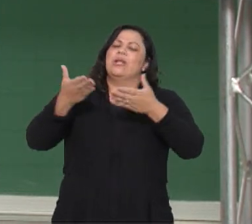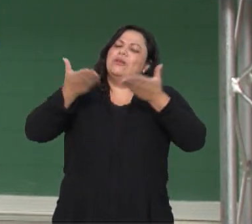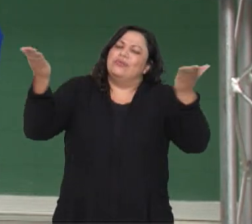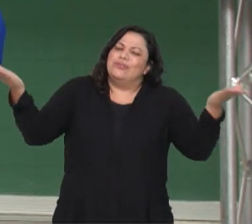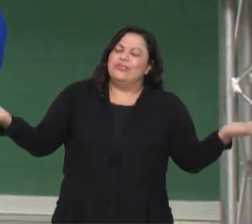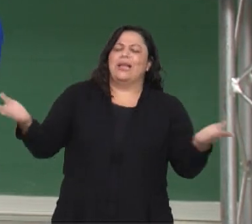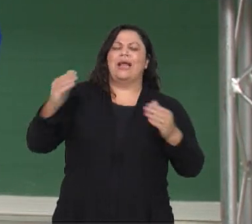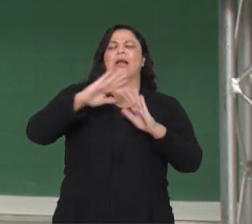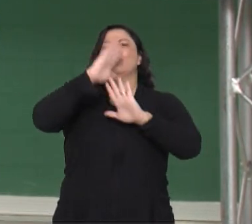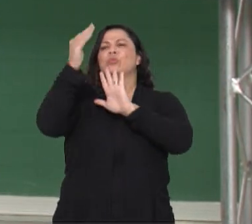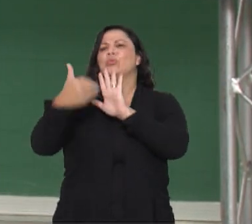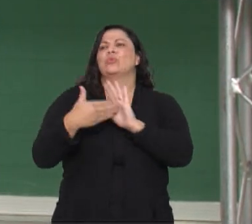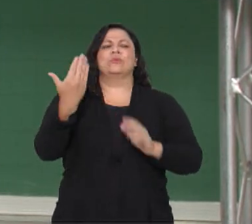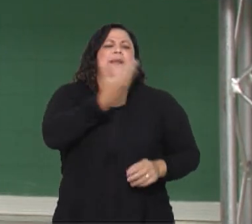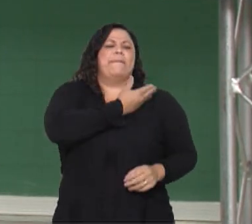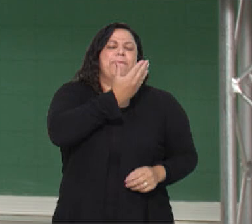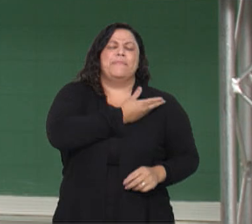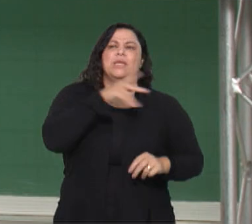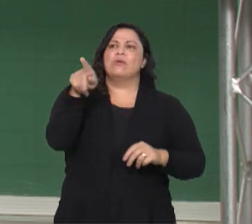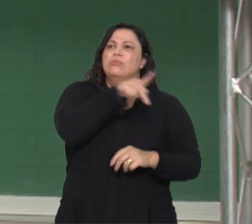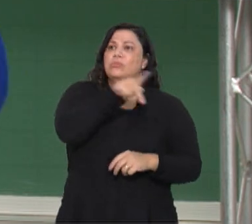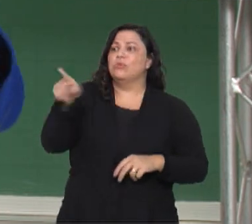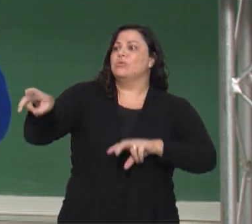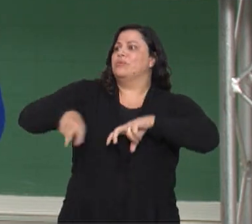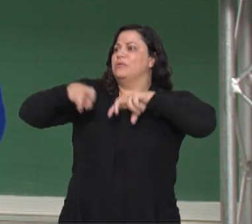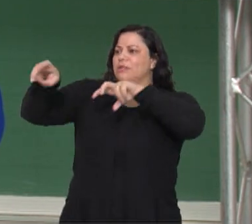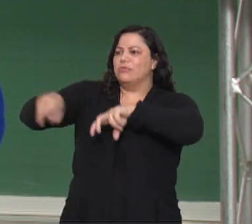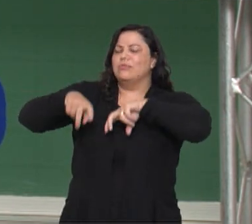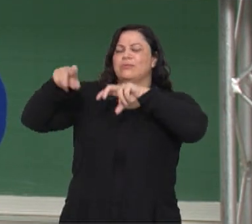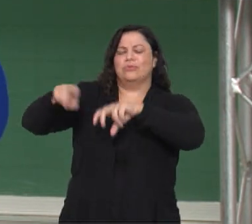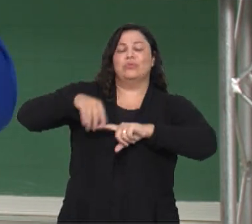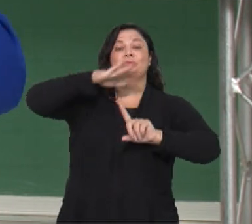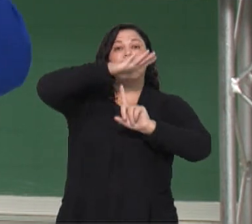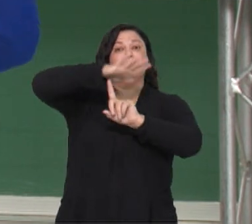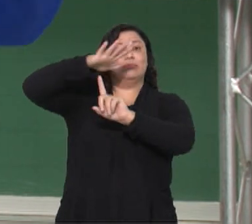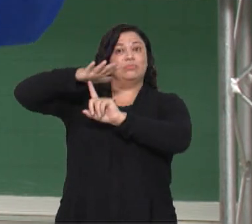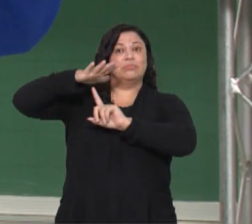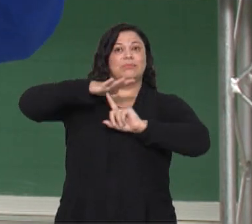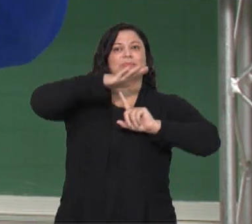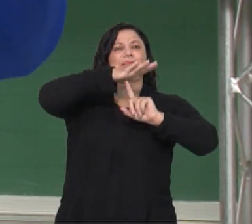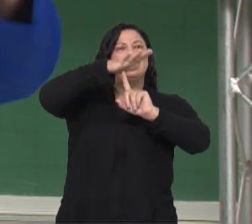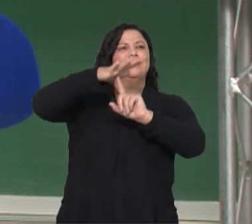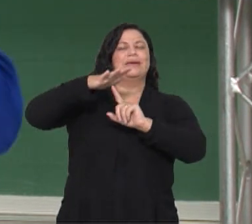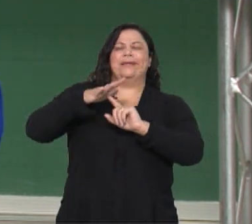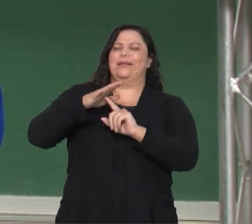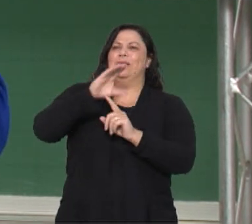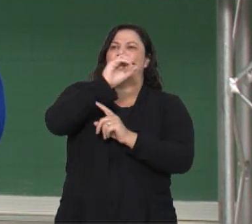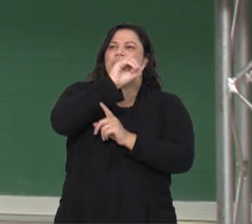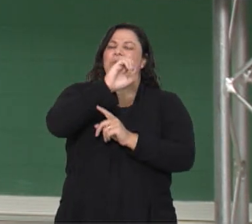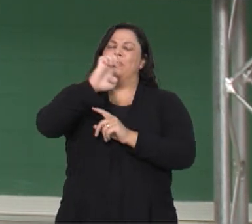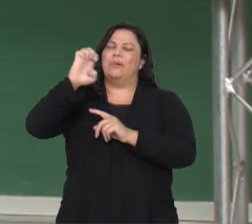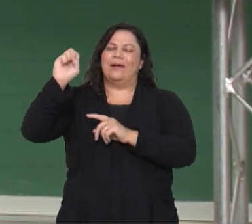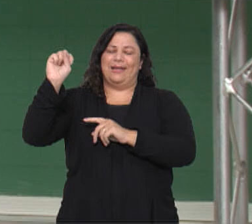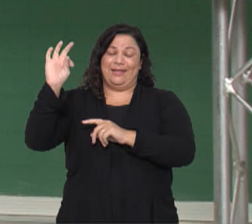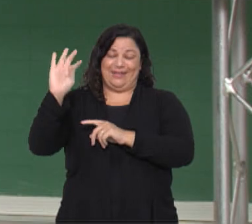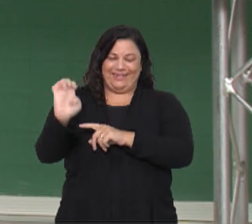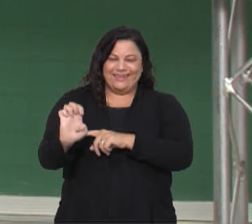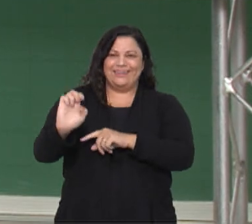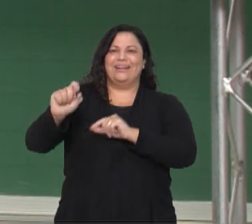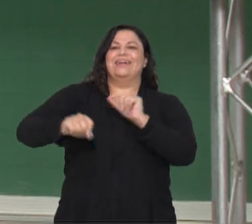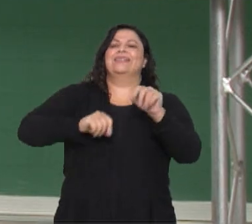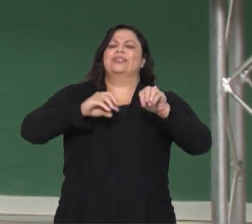todos os meus amigos, professores, agricultores do estado do Paraná, meu oeste, que eu tanto sinto saudade, minha